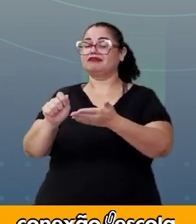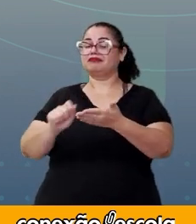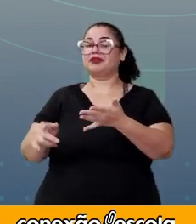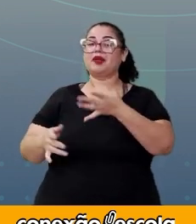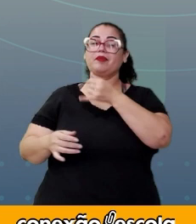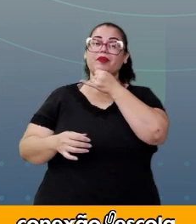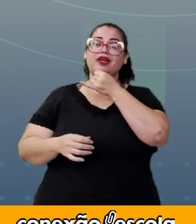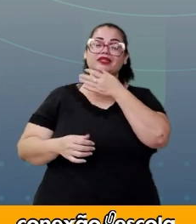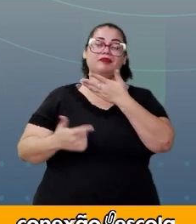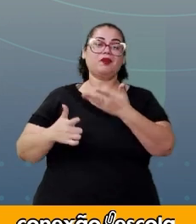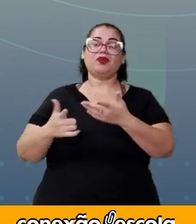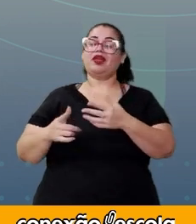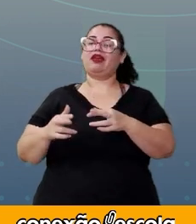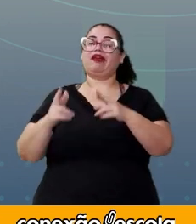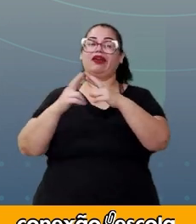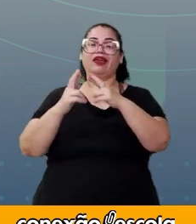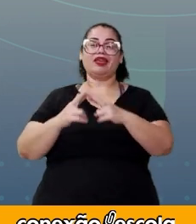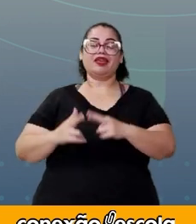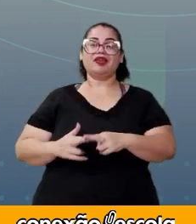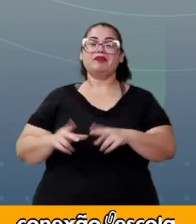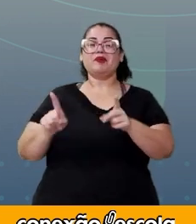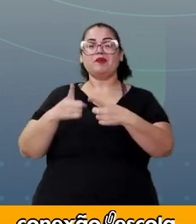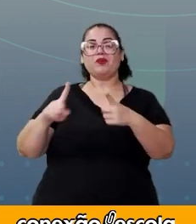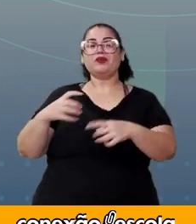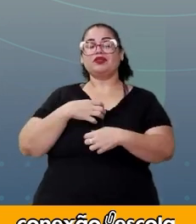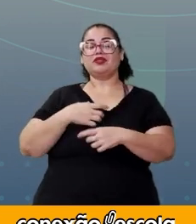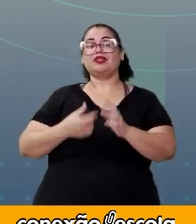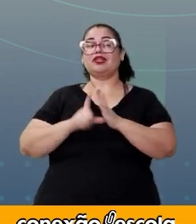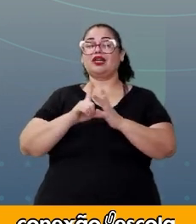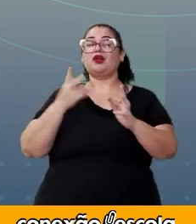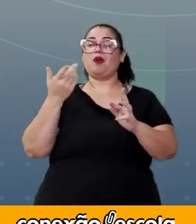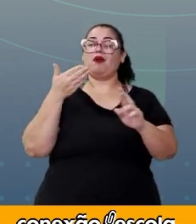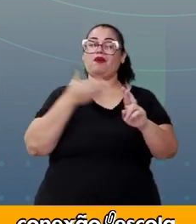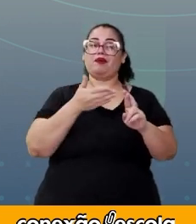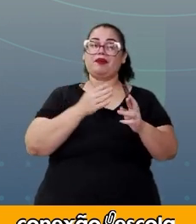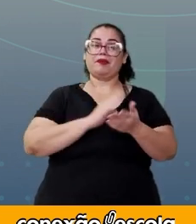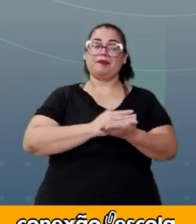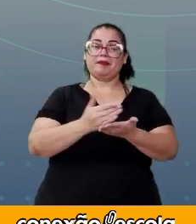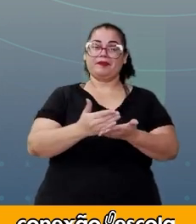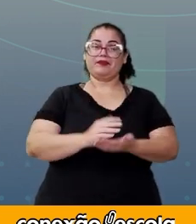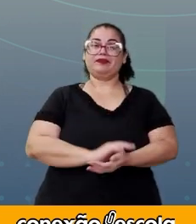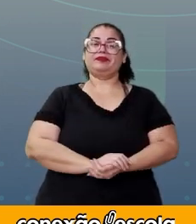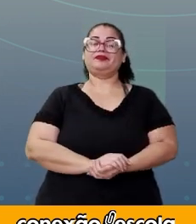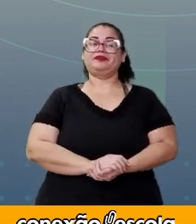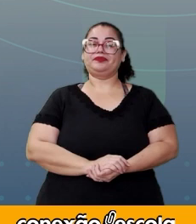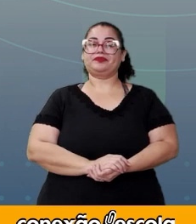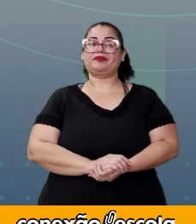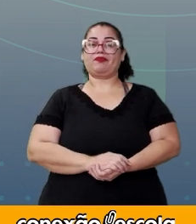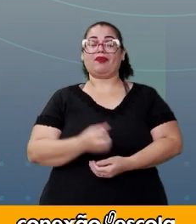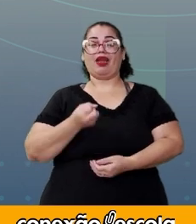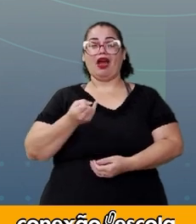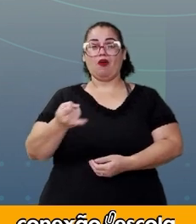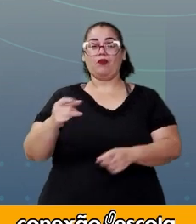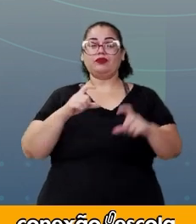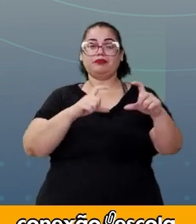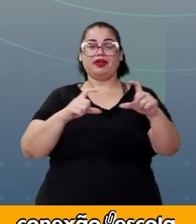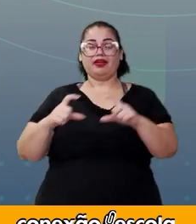por exemplo, a rima e aquela musicalidade que o texto original tinha. Em algumas